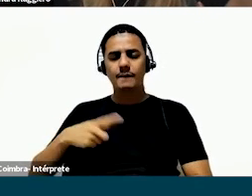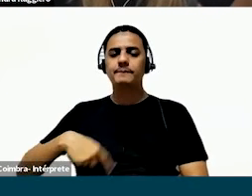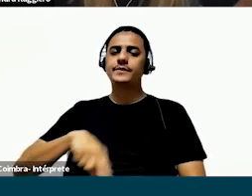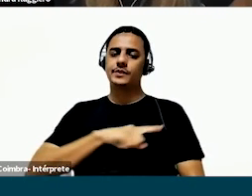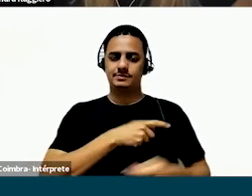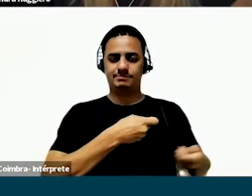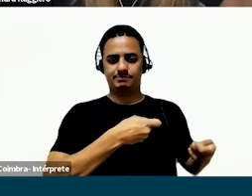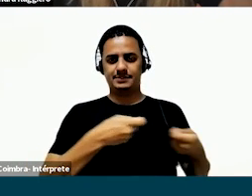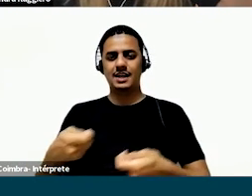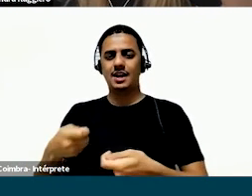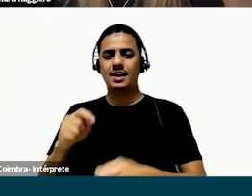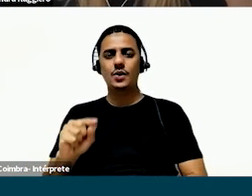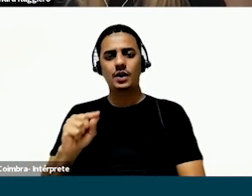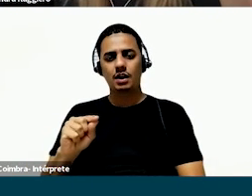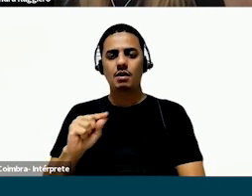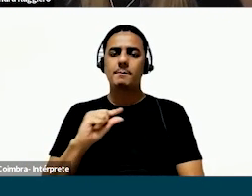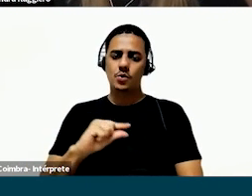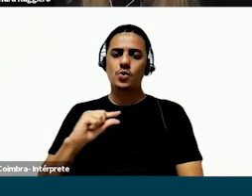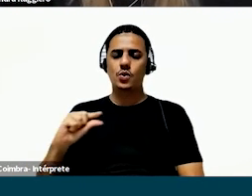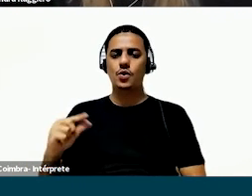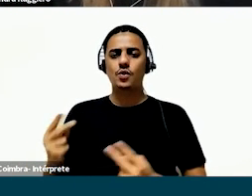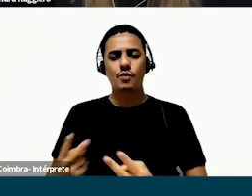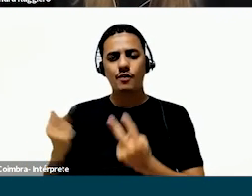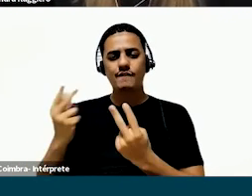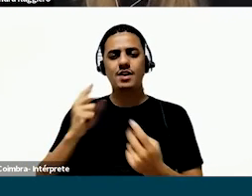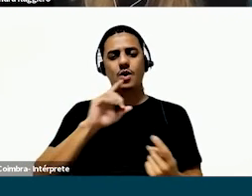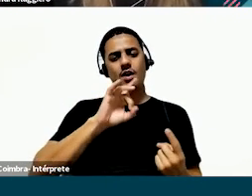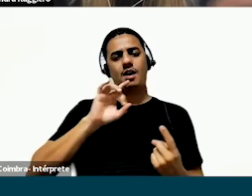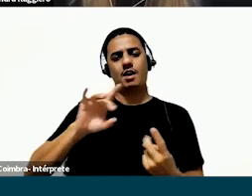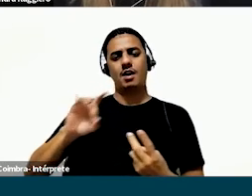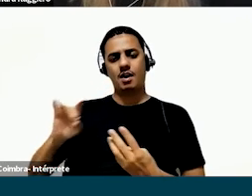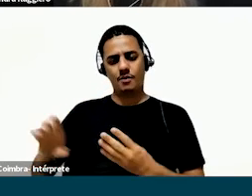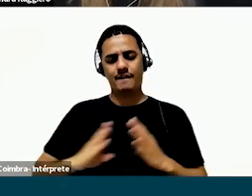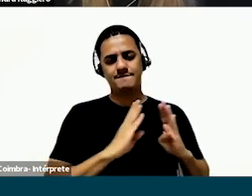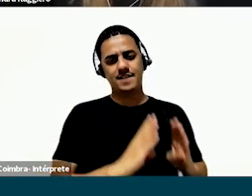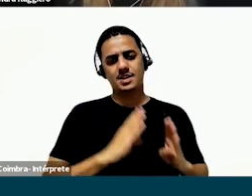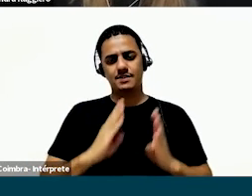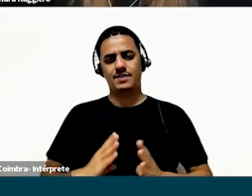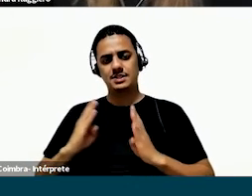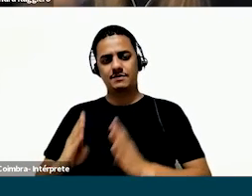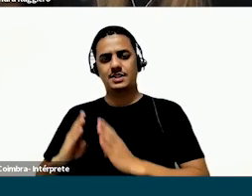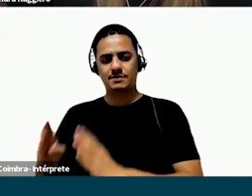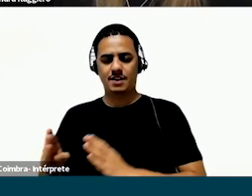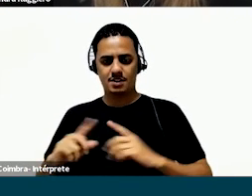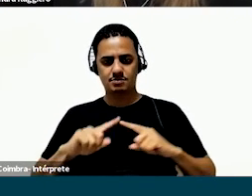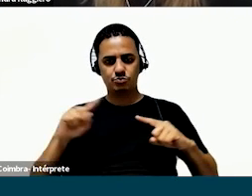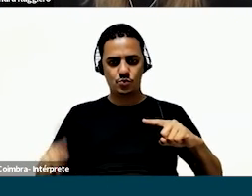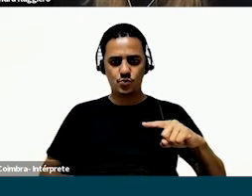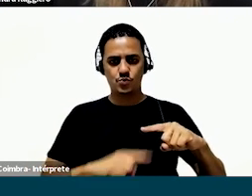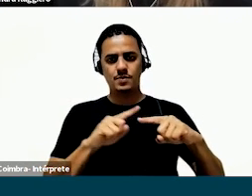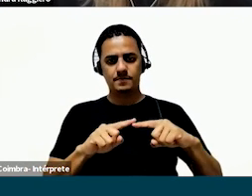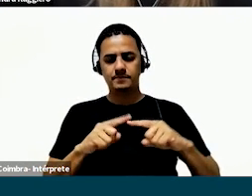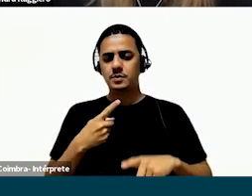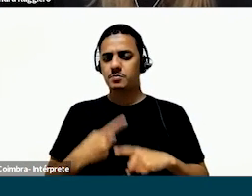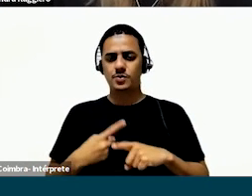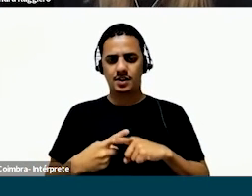gente acabou entregando, como a gente viu aqui, um pouquinho de valor em cada uma das fases, em diferentes fases do